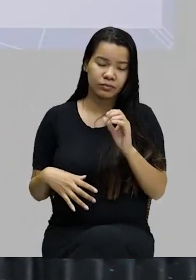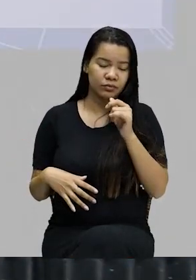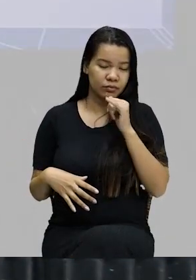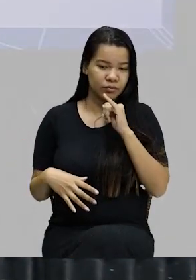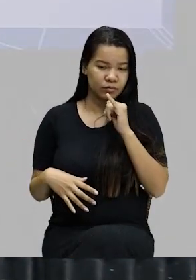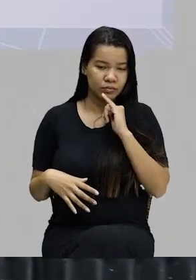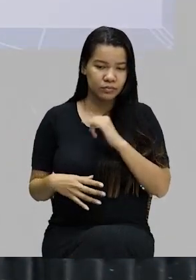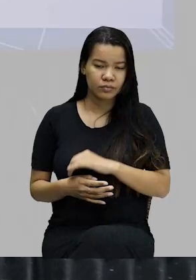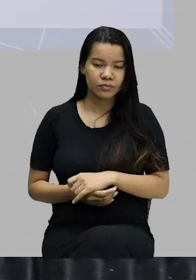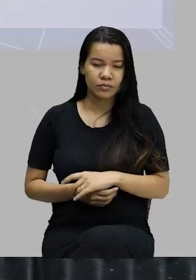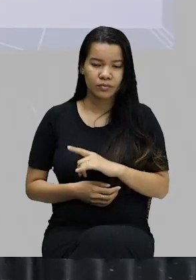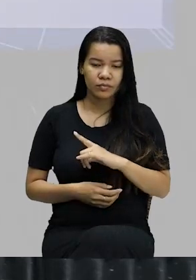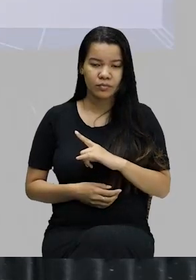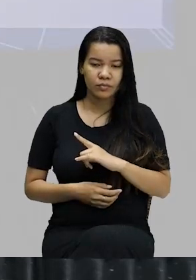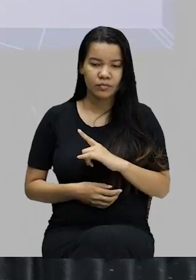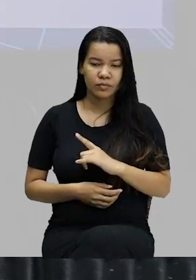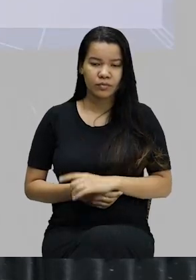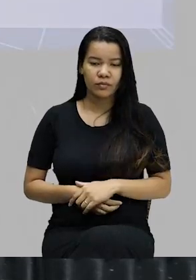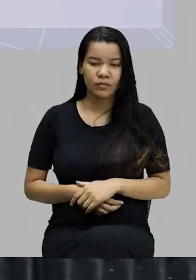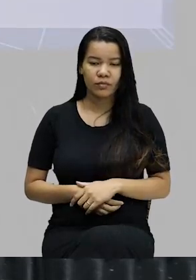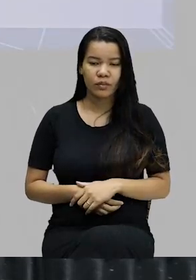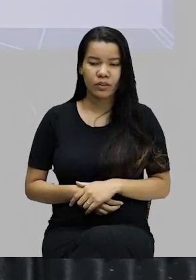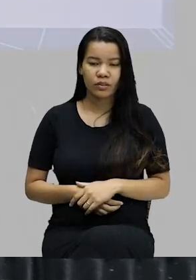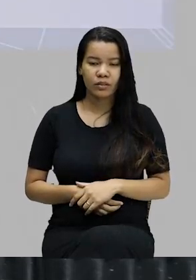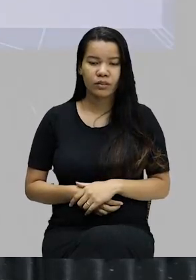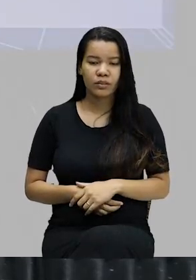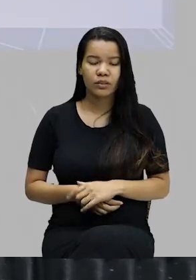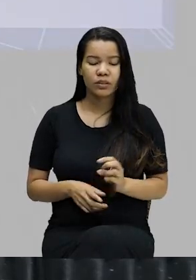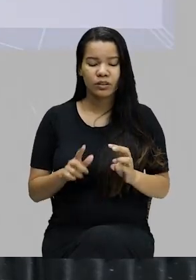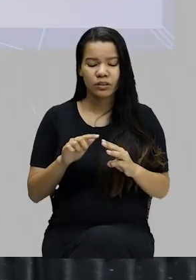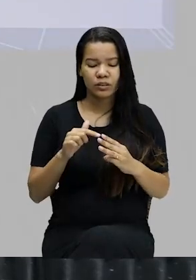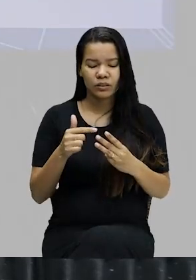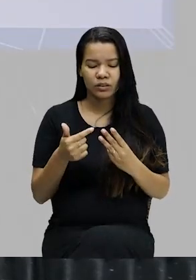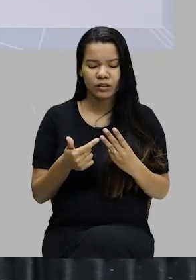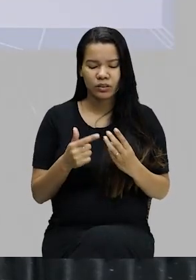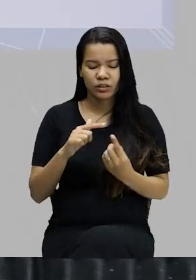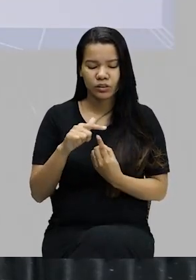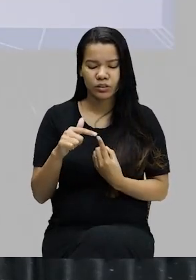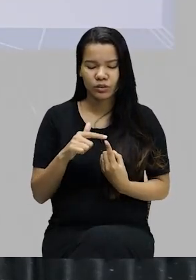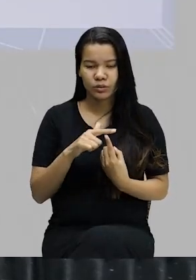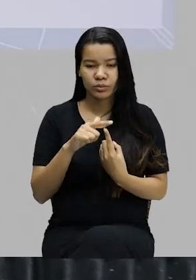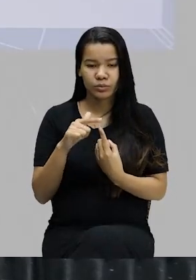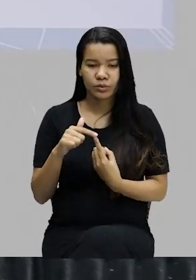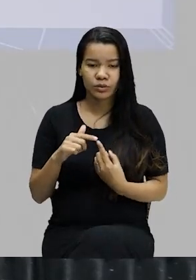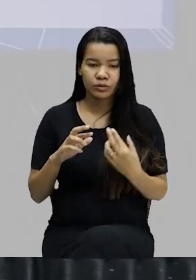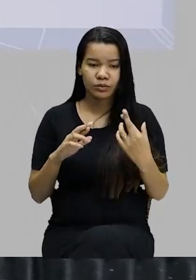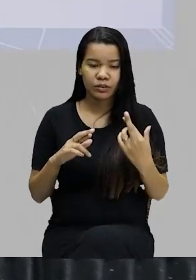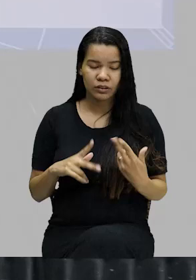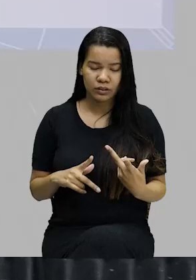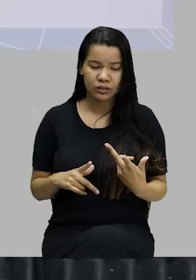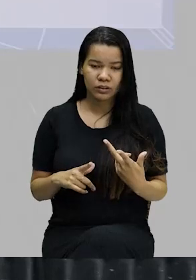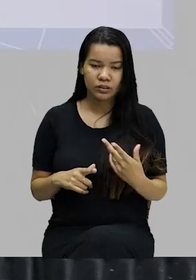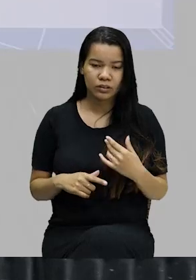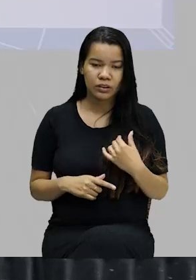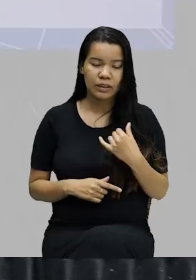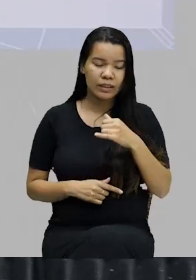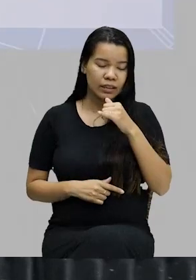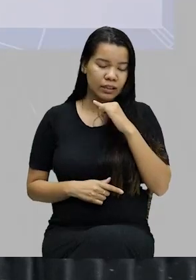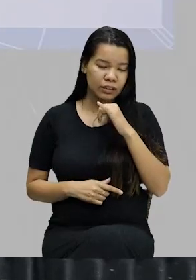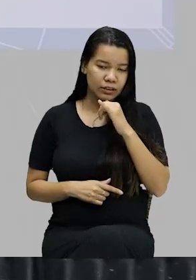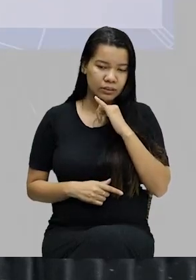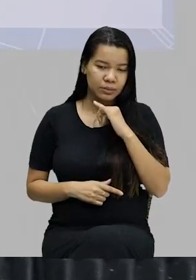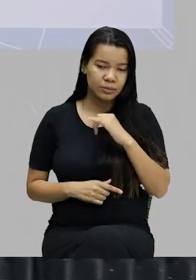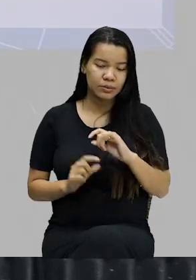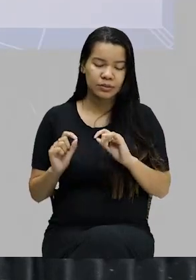oxigênio e metano. Então, 3 recipientes contendo esses 3 tipos de gases. Vamos supor que